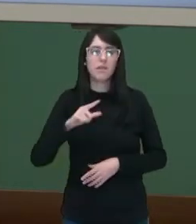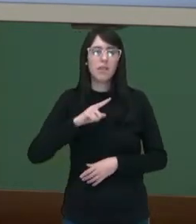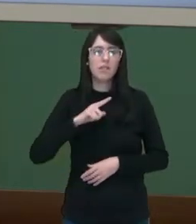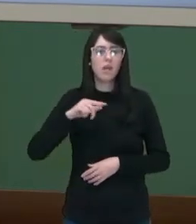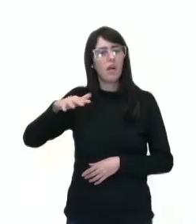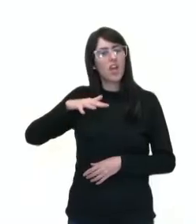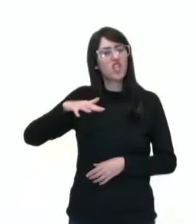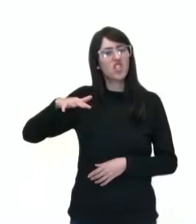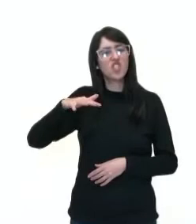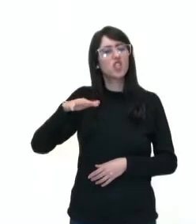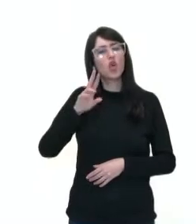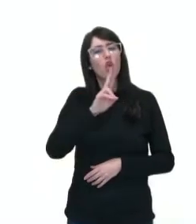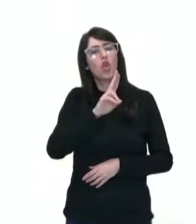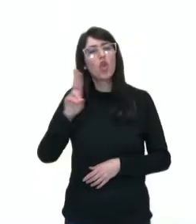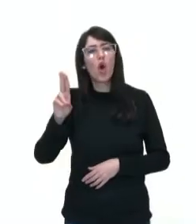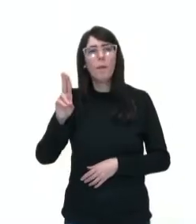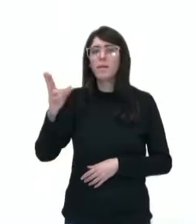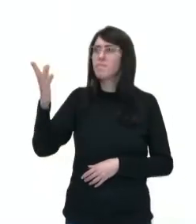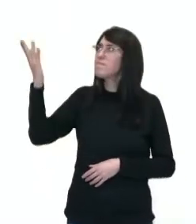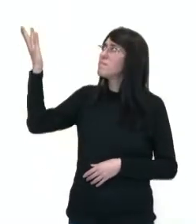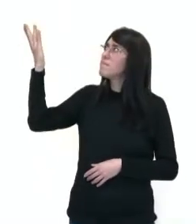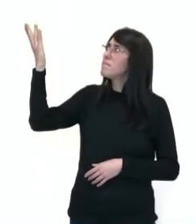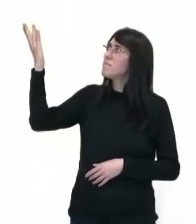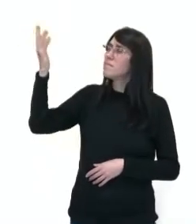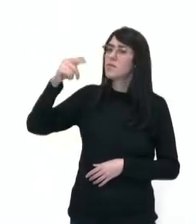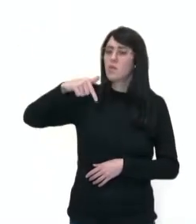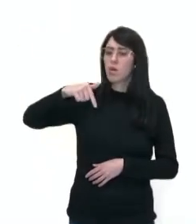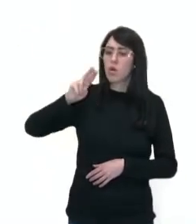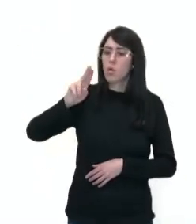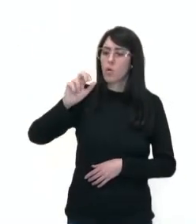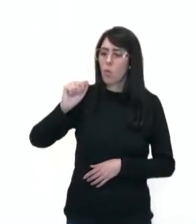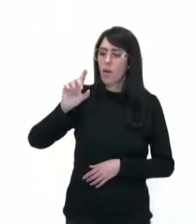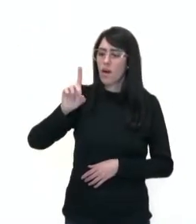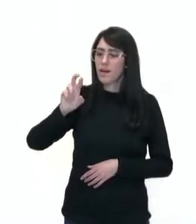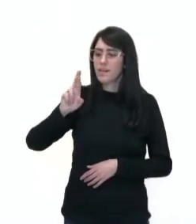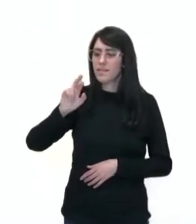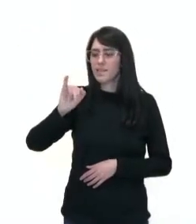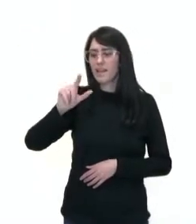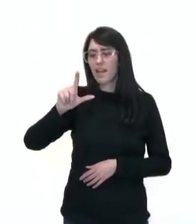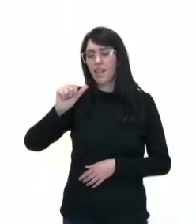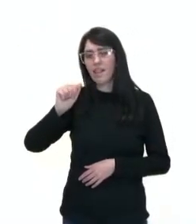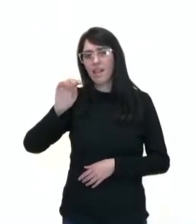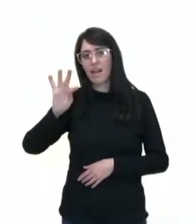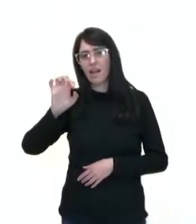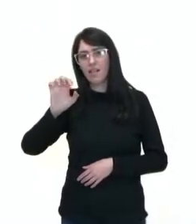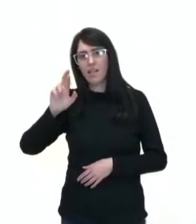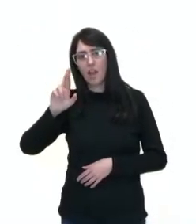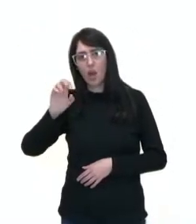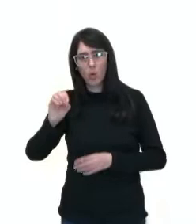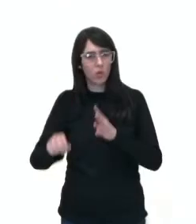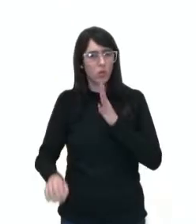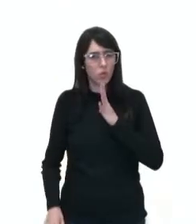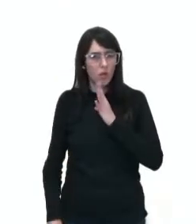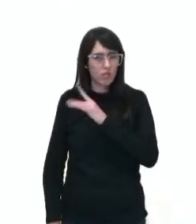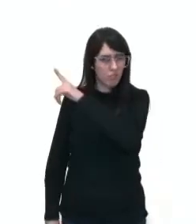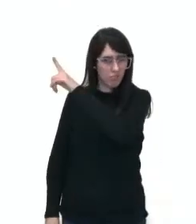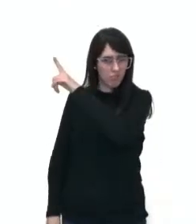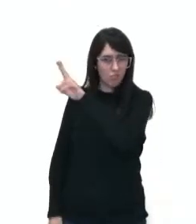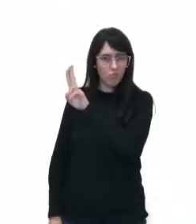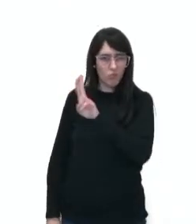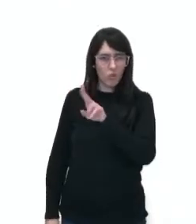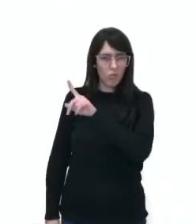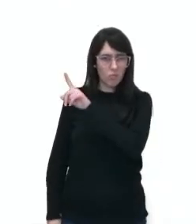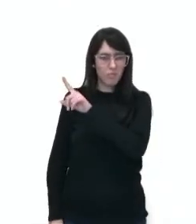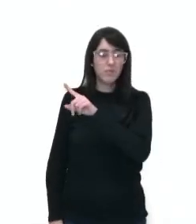Sudeste que é chamada de quadrilátero ferrífero. Vocês já ouviram falar no quadrilátero ferrífero? Esta região fica